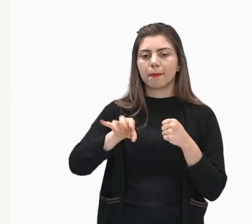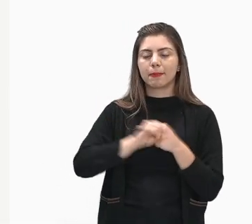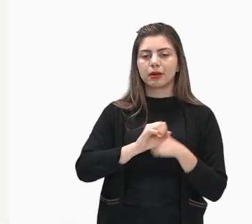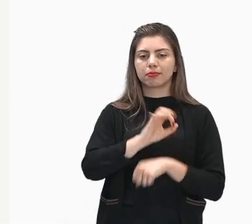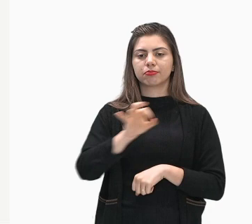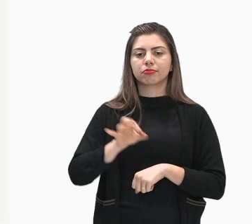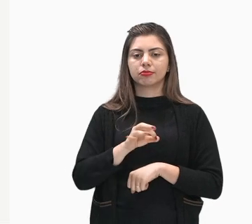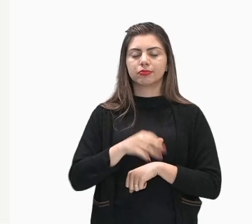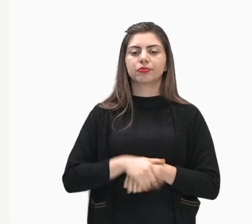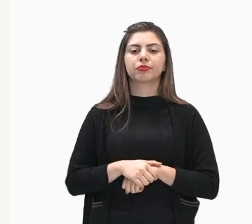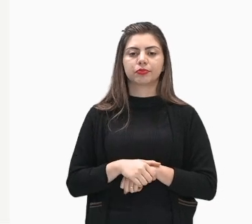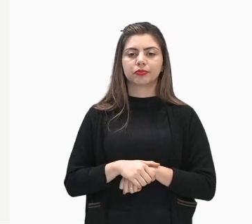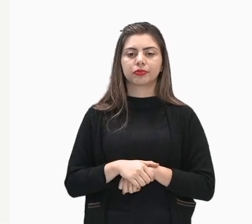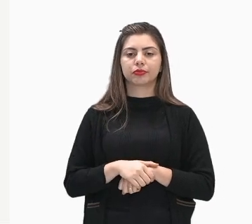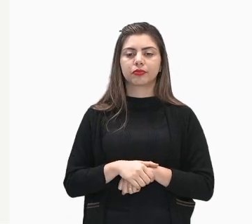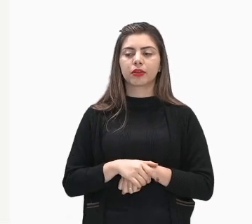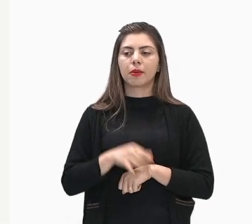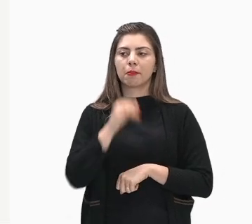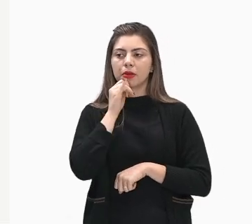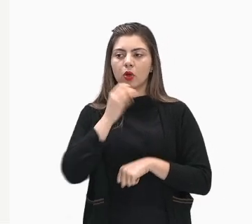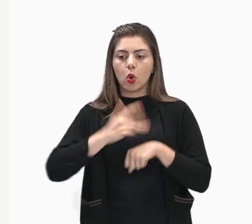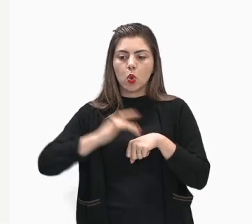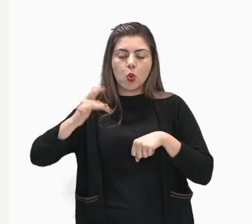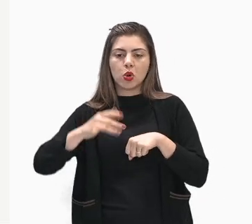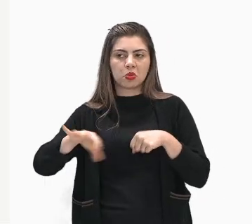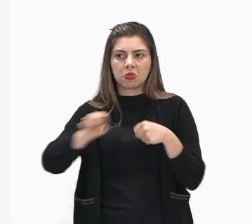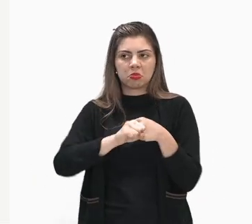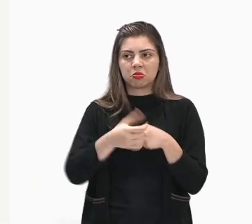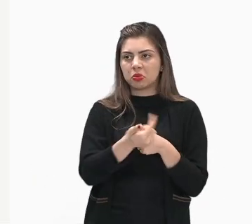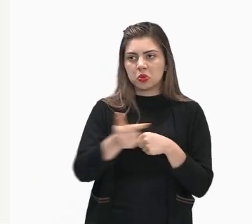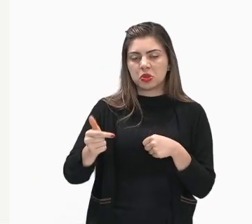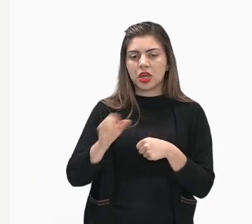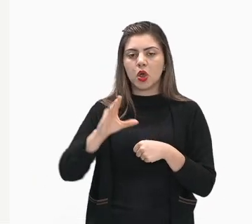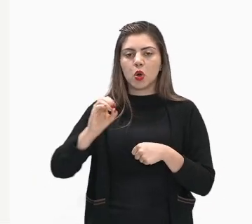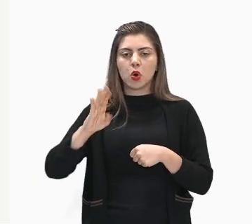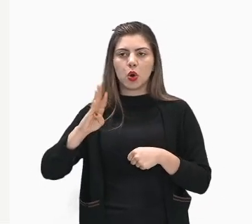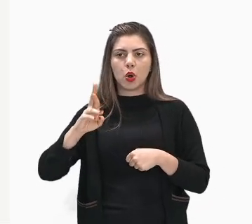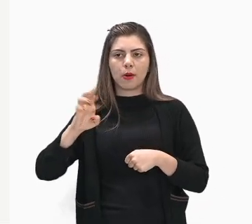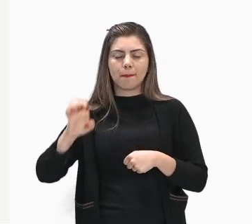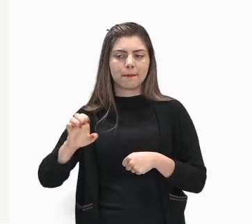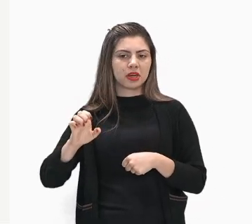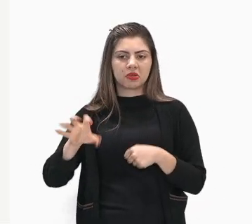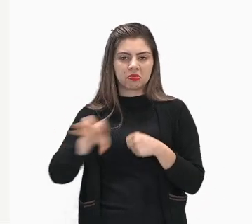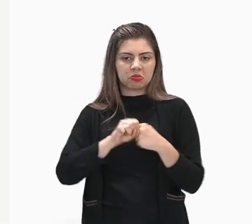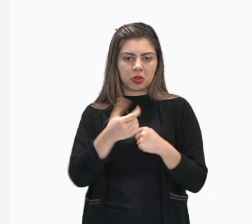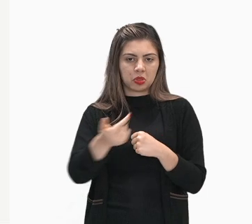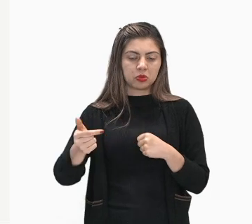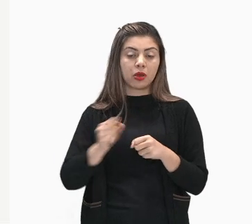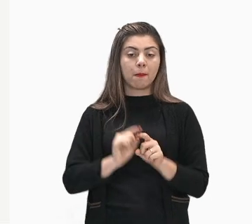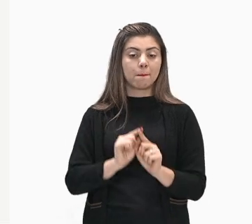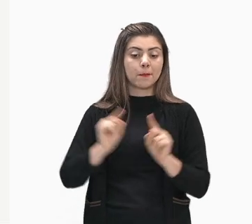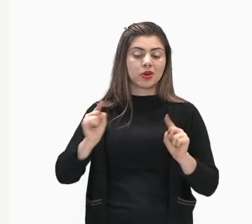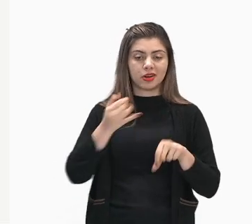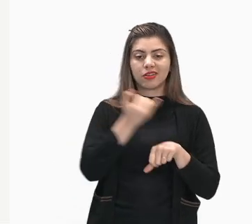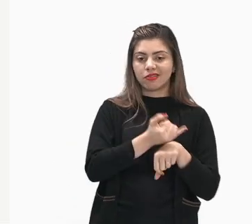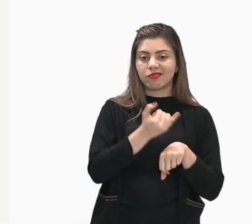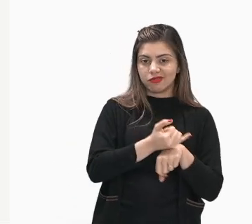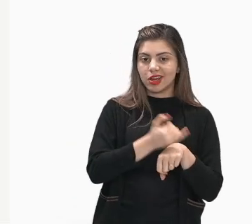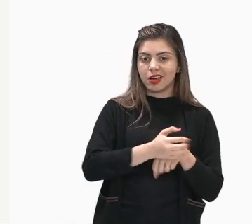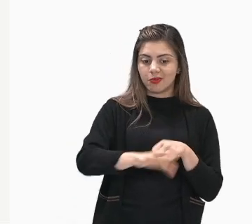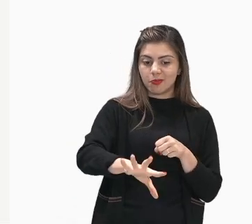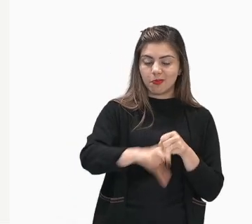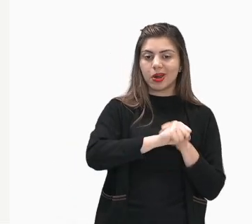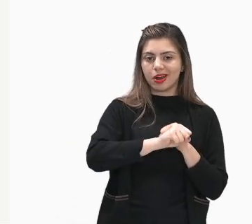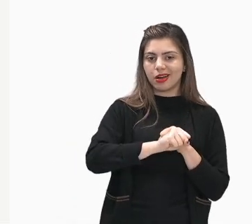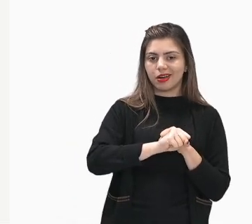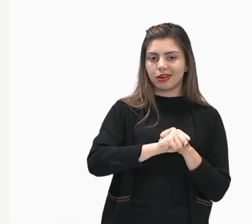O ouro não é atraído, o cobre não é atraído, mas o ferro é atraído. Tem